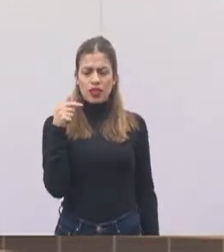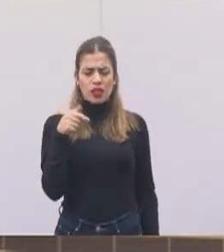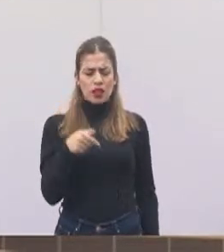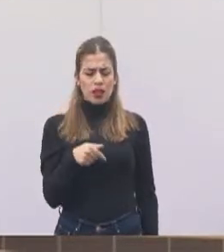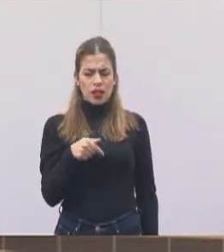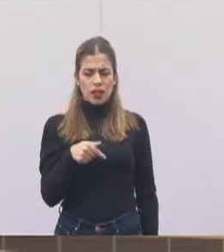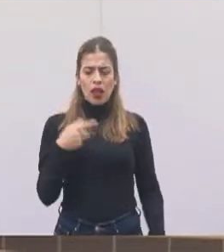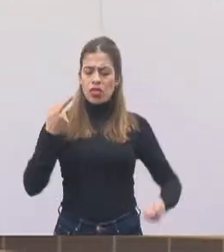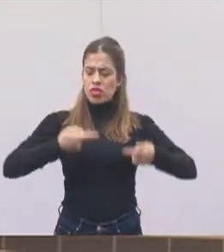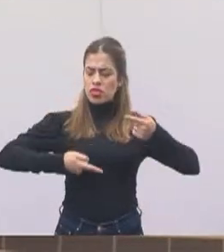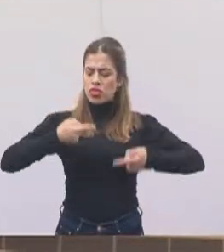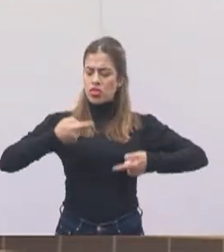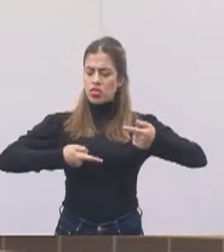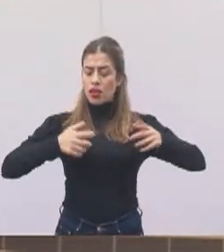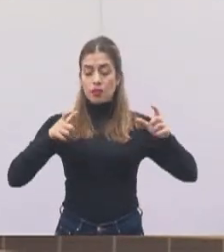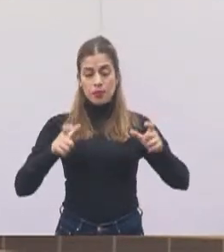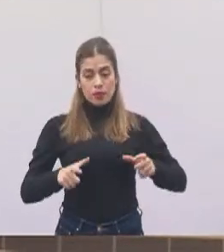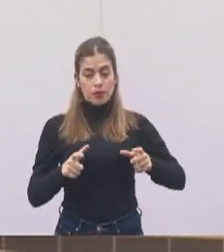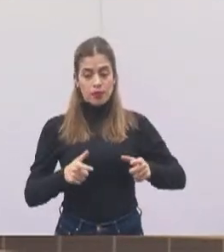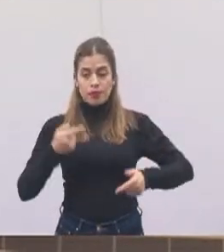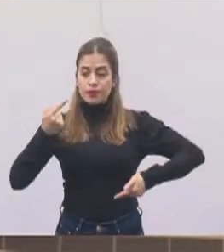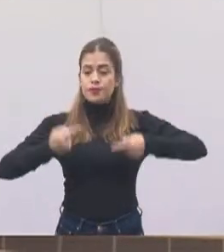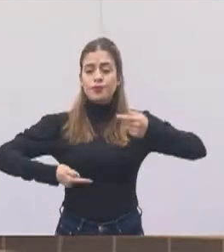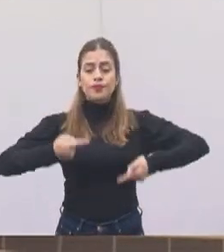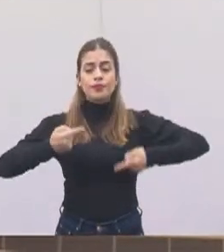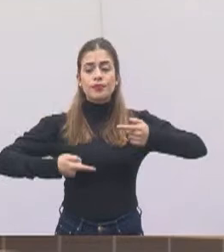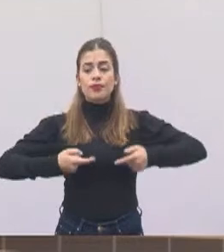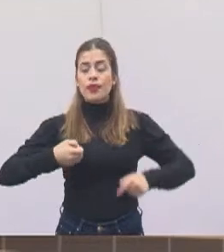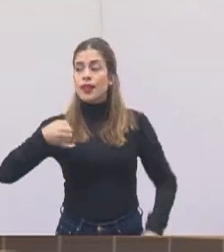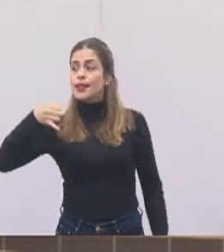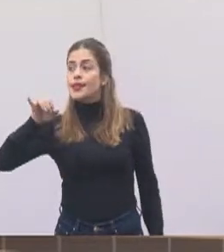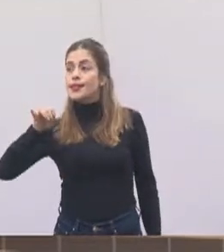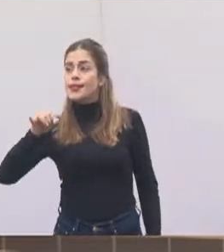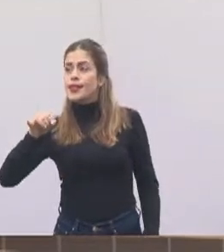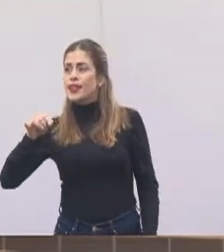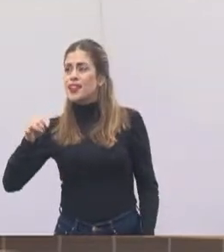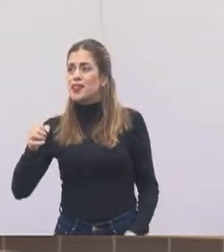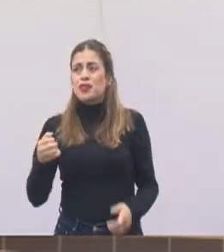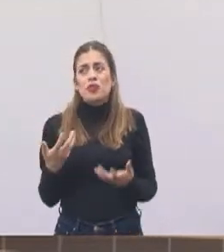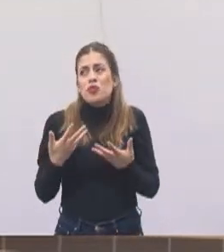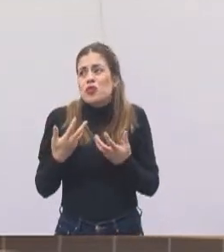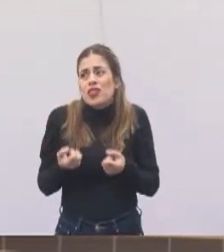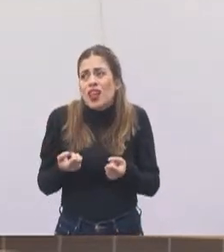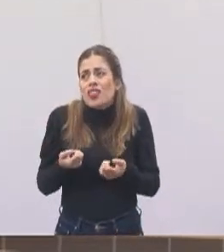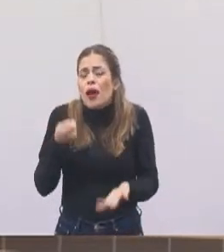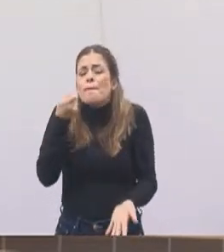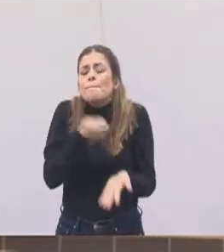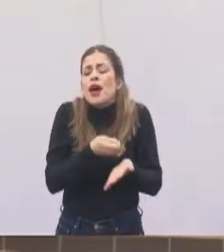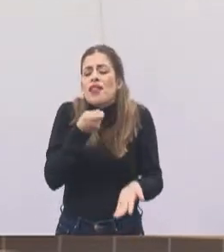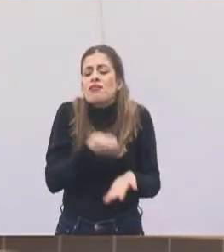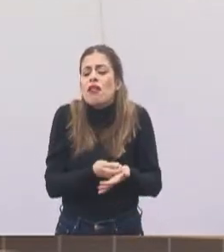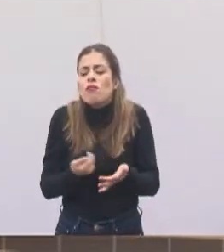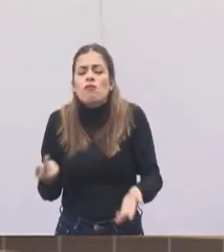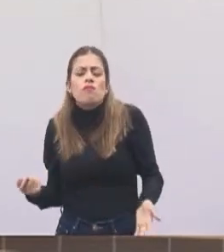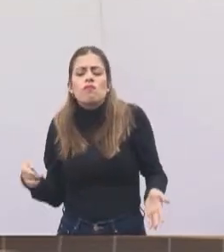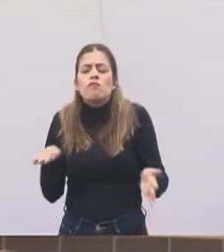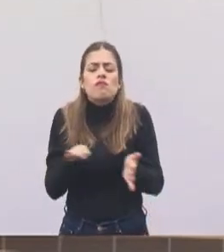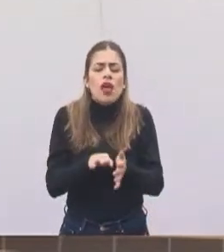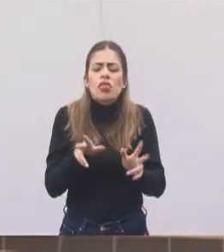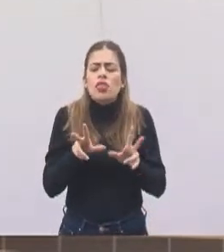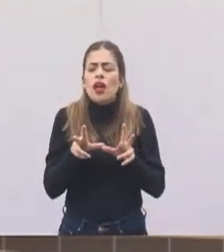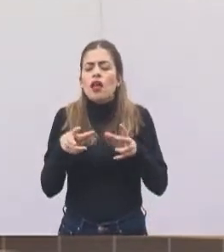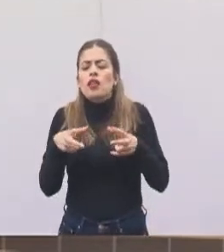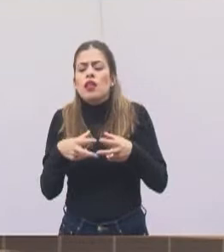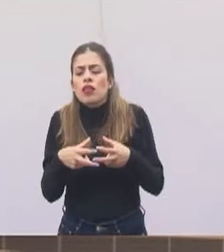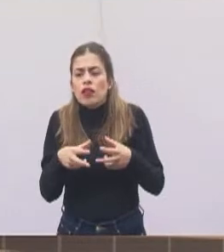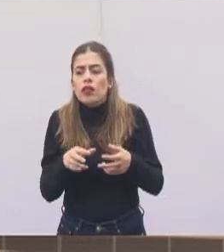um lugar de debate. Quem não aguenta pressão, não venha para essa casa de